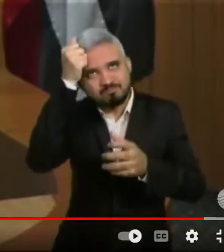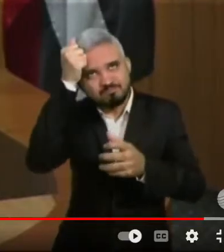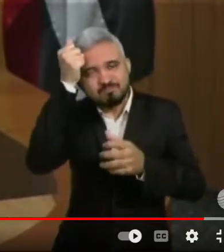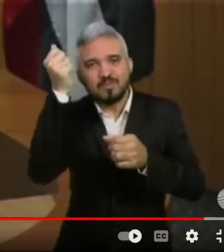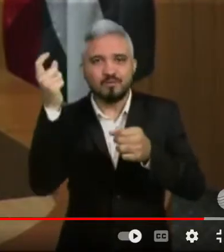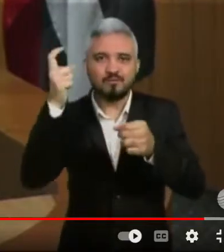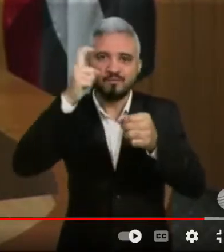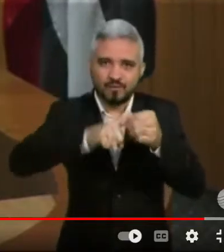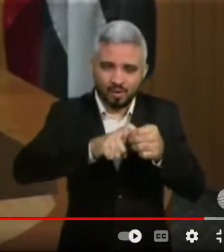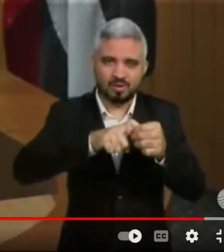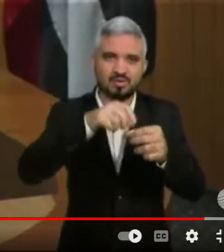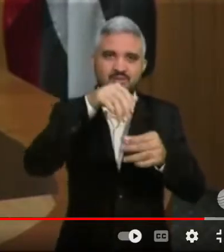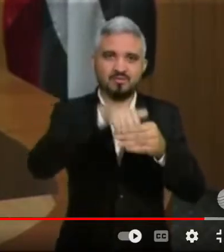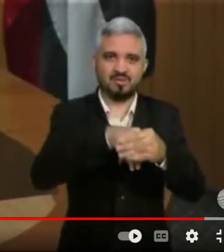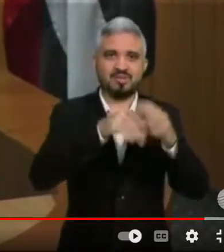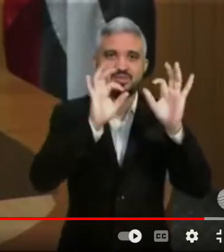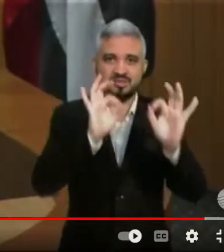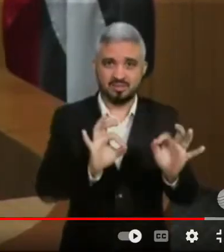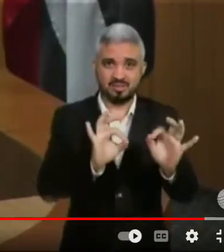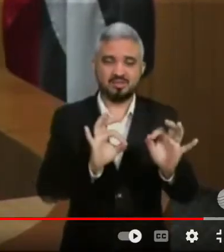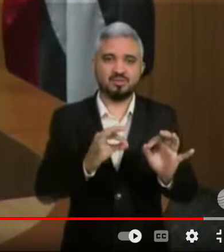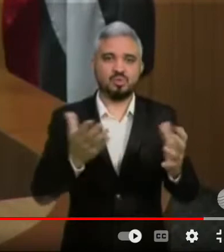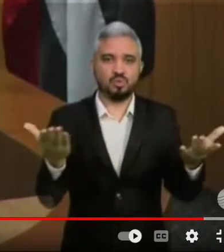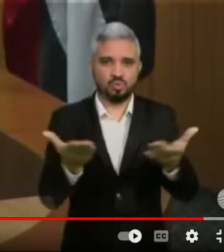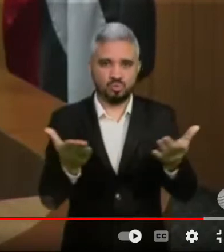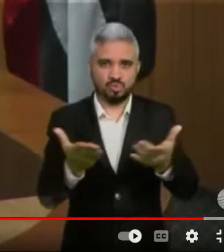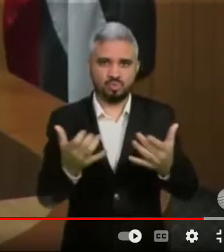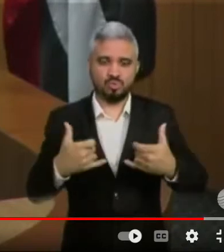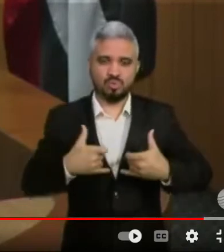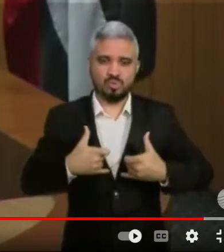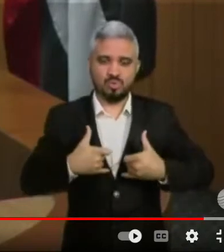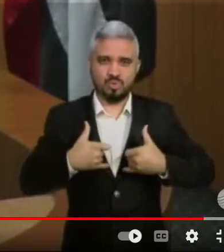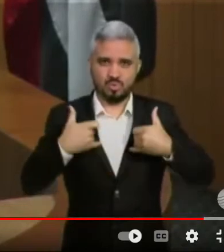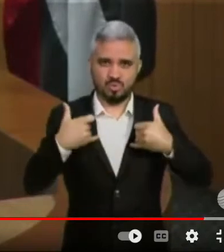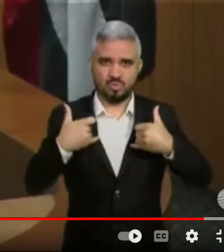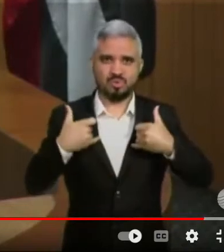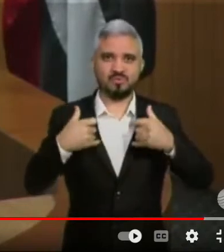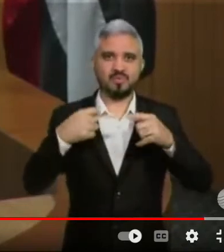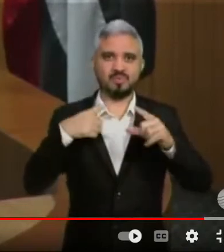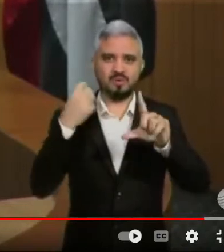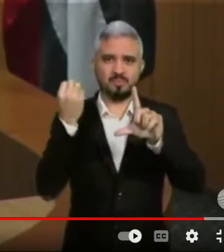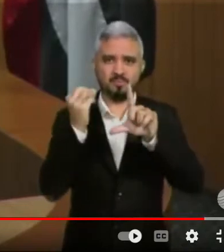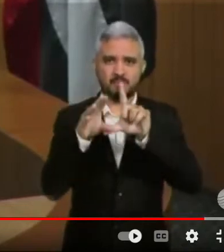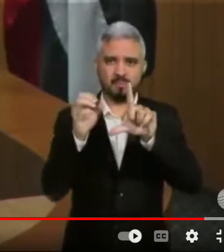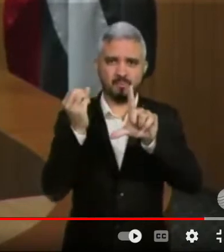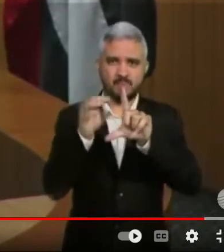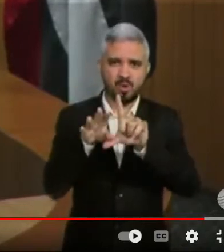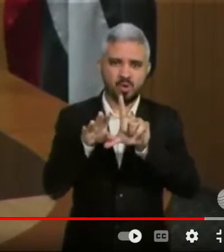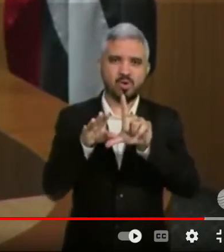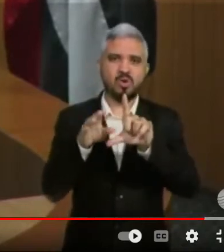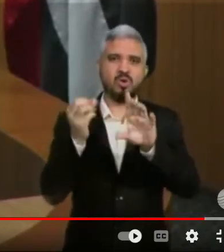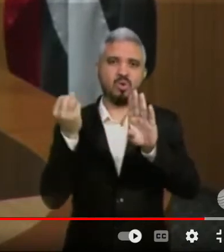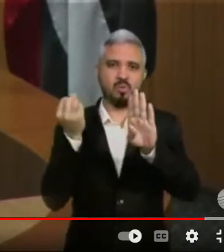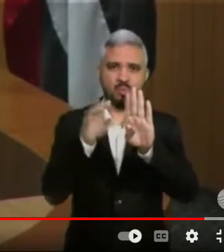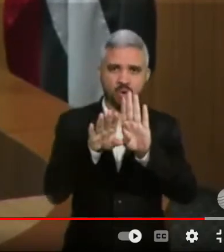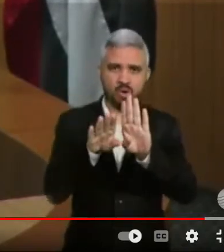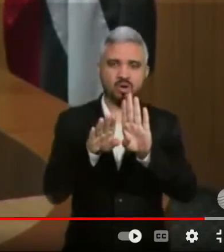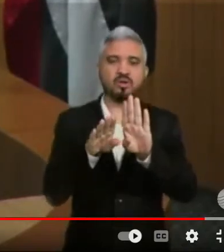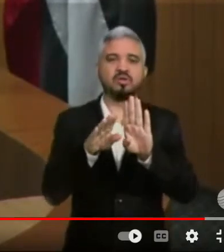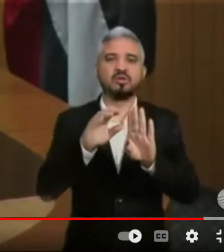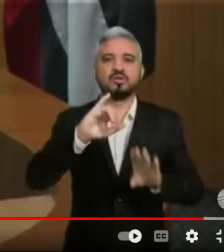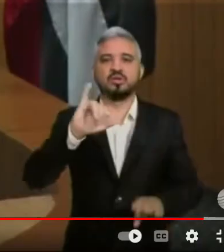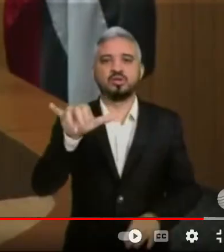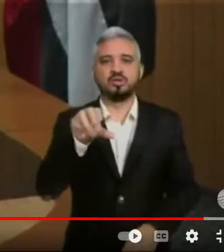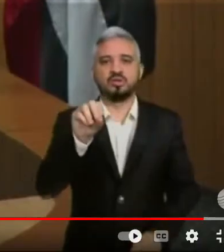corrigido, hoje eu tive com muito orgulho, olhando no blog Jorge Aragão, a aceitação aqui. Jorge